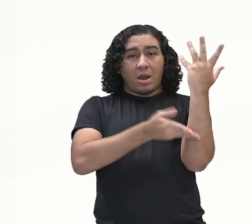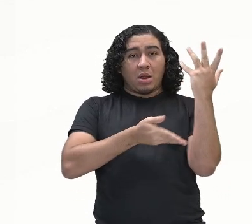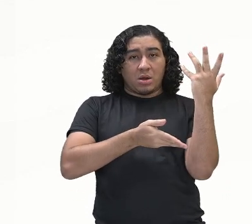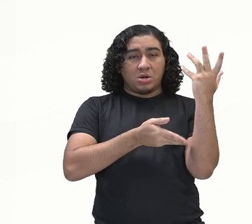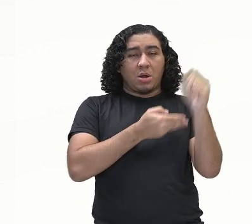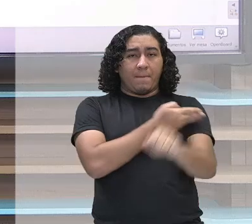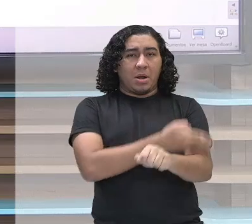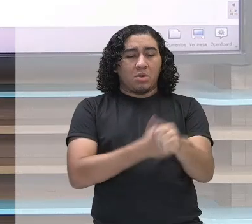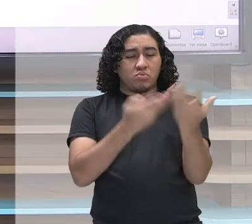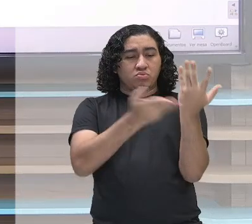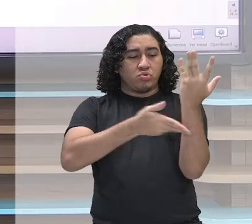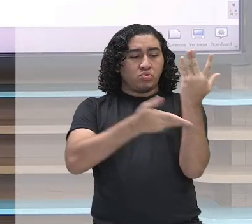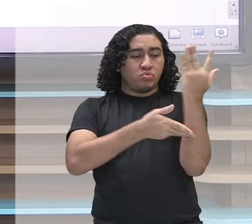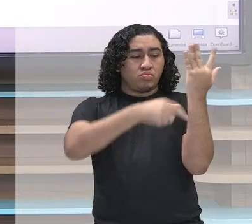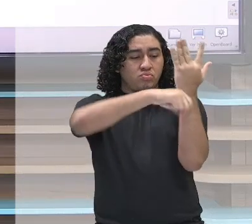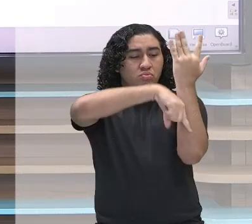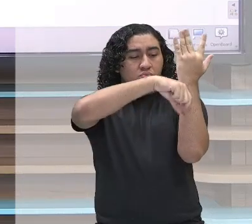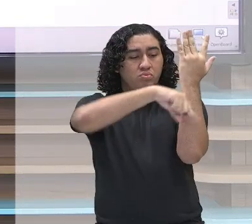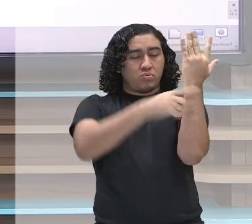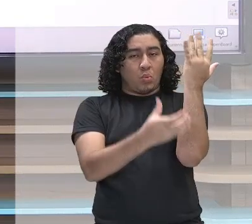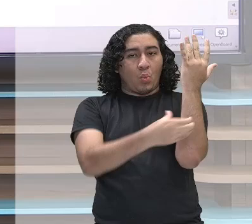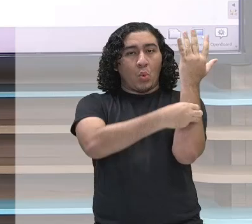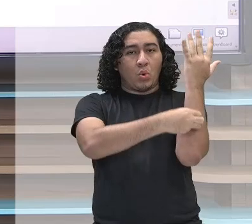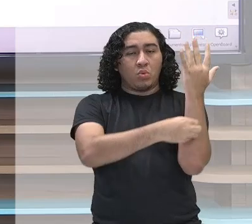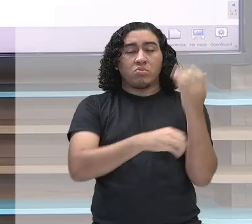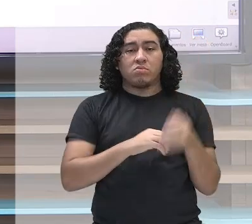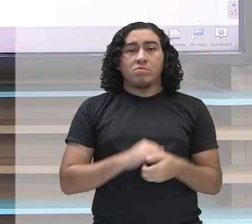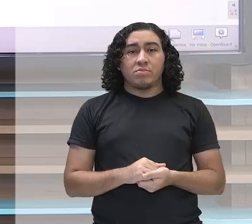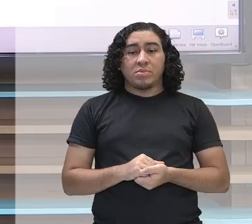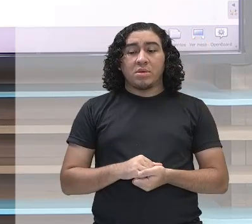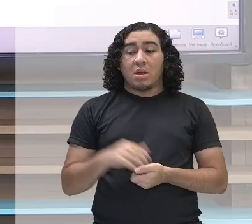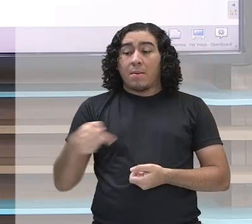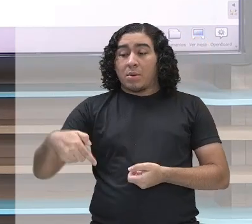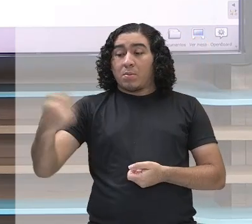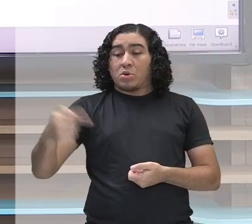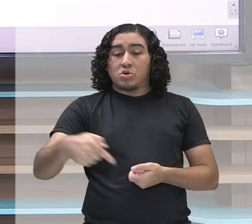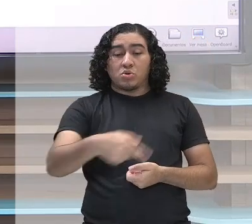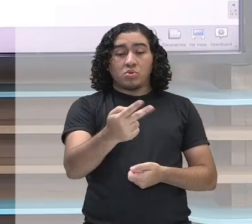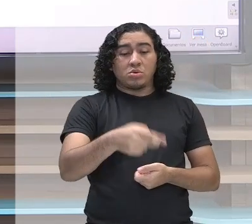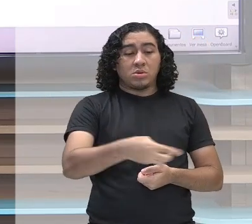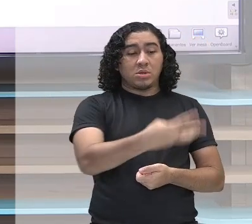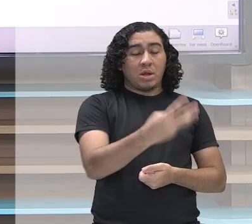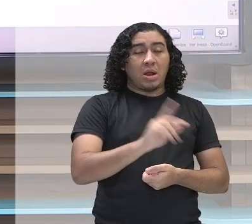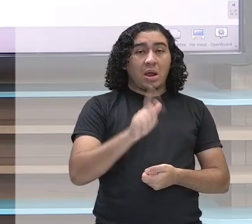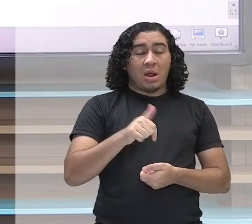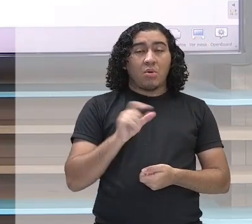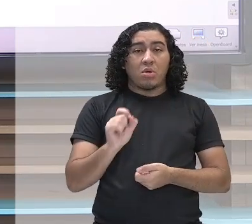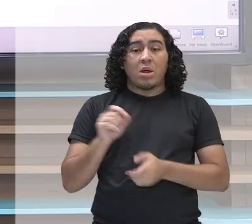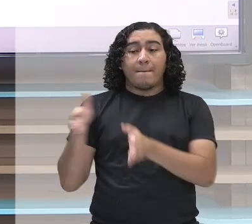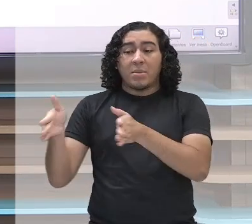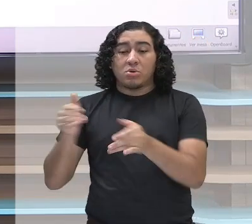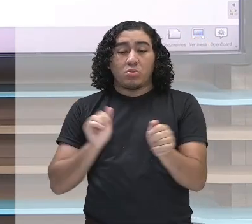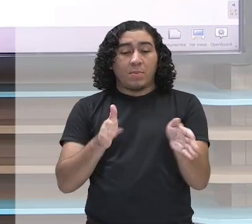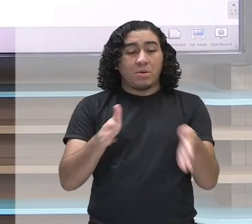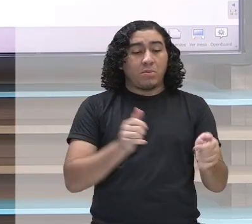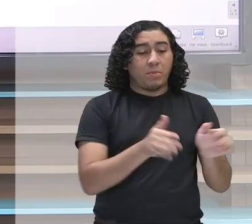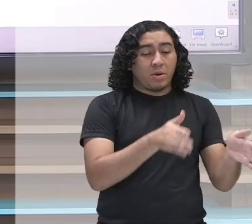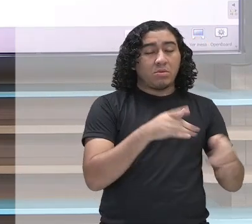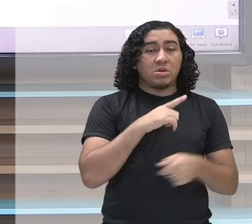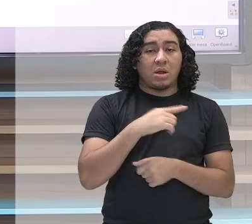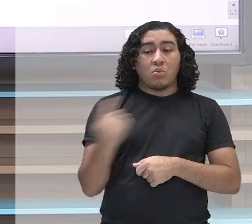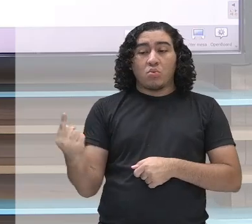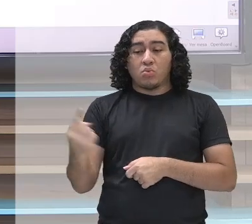Então, essas são aí as 3 principais características que a gente vai observar, que são classificados,